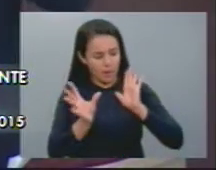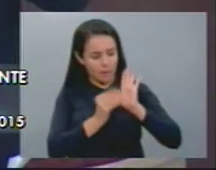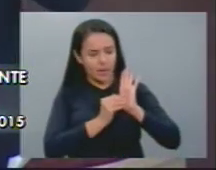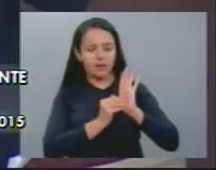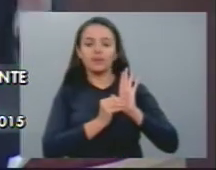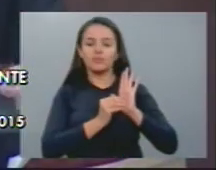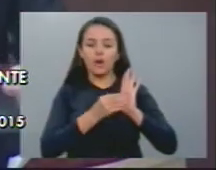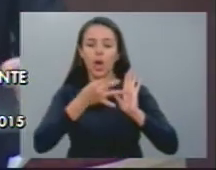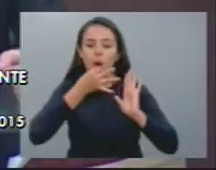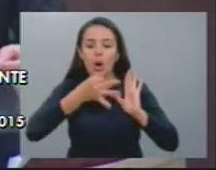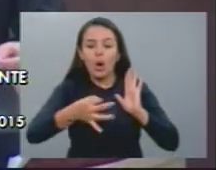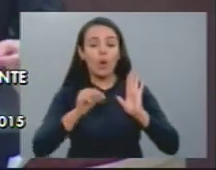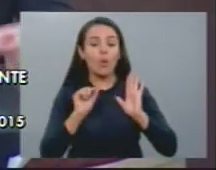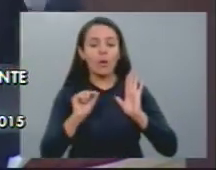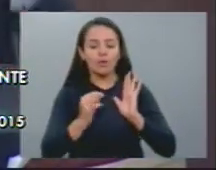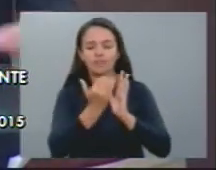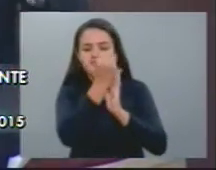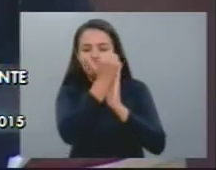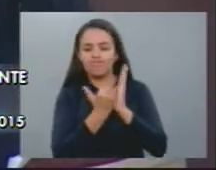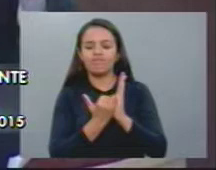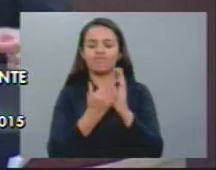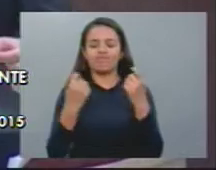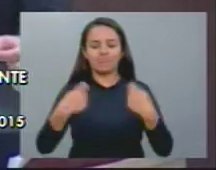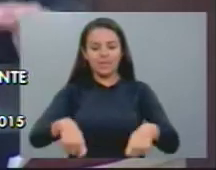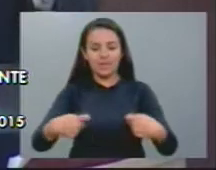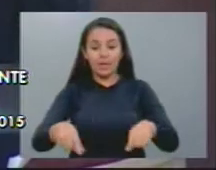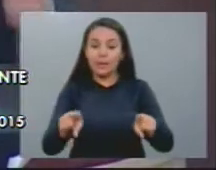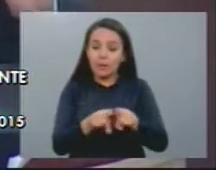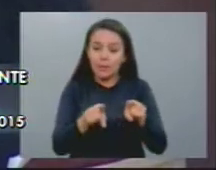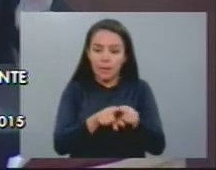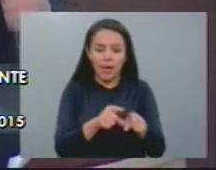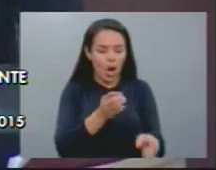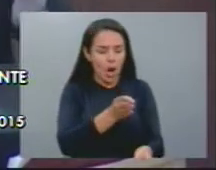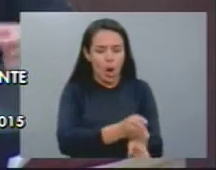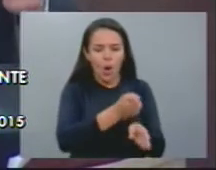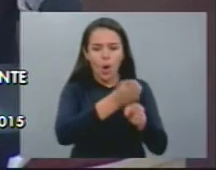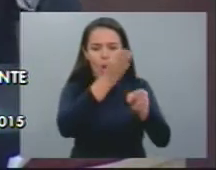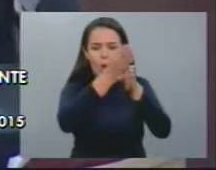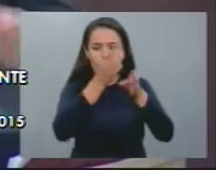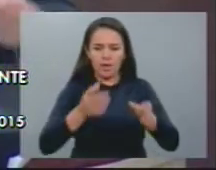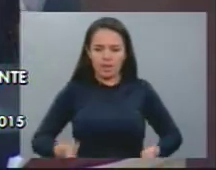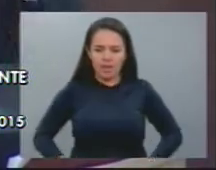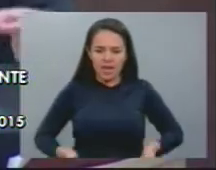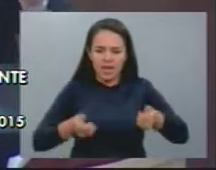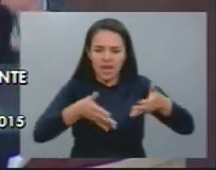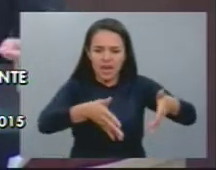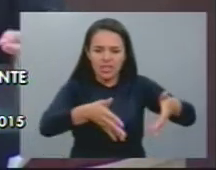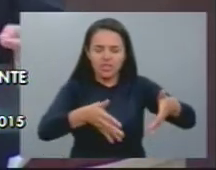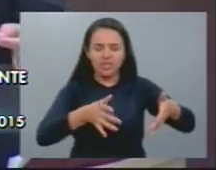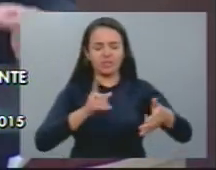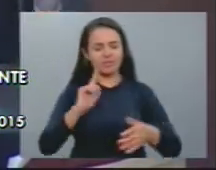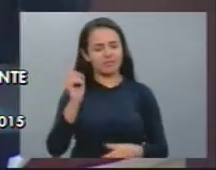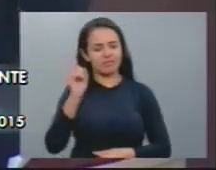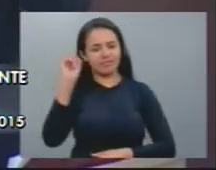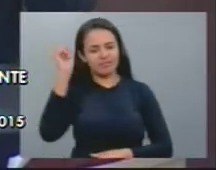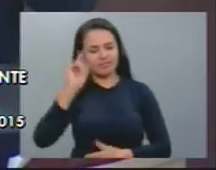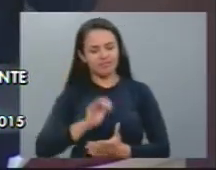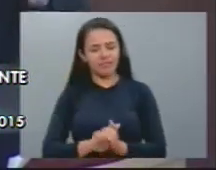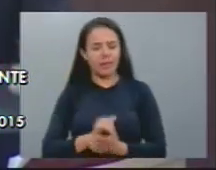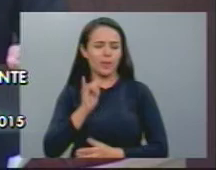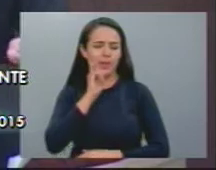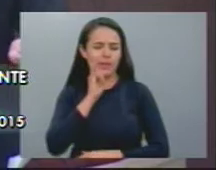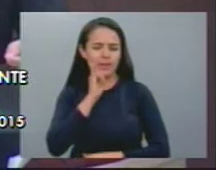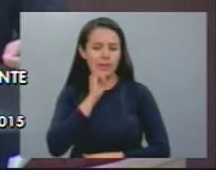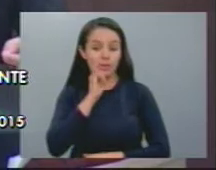e redução de obras que, na nossa avaliação, não devem ter a contrapartida do Tesouro do Estado, como, por exemplo,